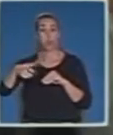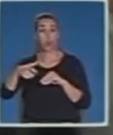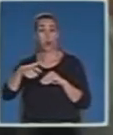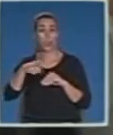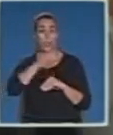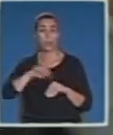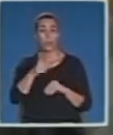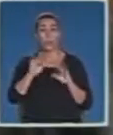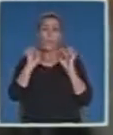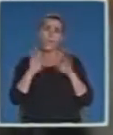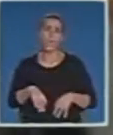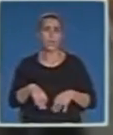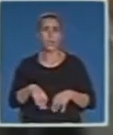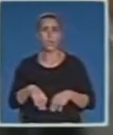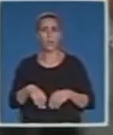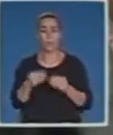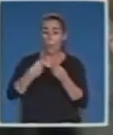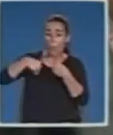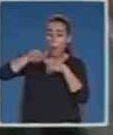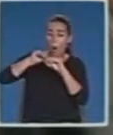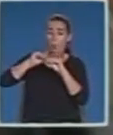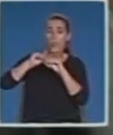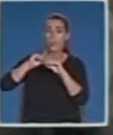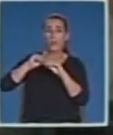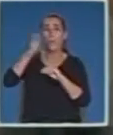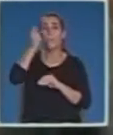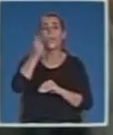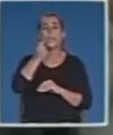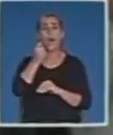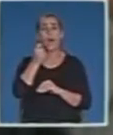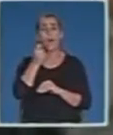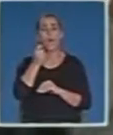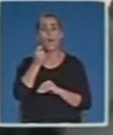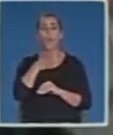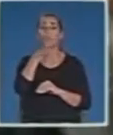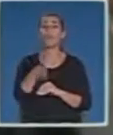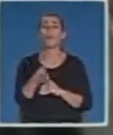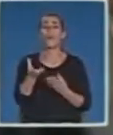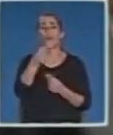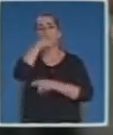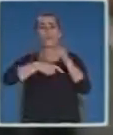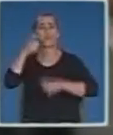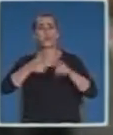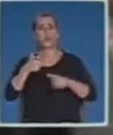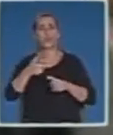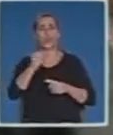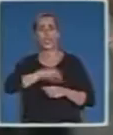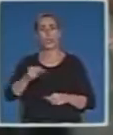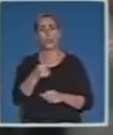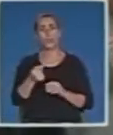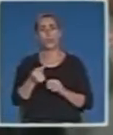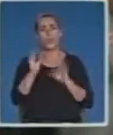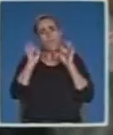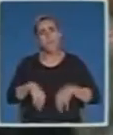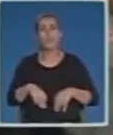social de inserção. Um aumento do complemento regional de pensão retirava, certamente, muitas pessoas do rendimento social